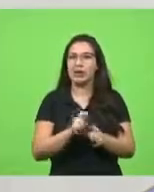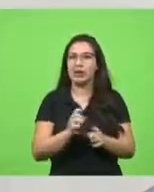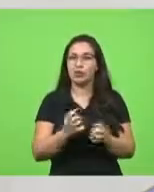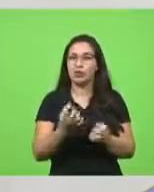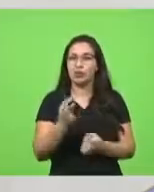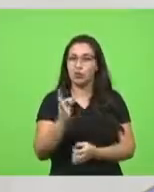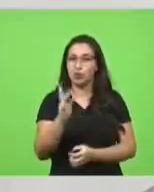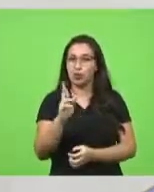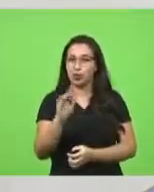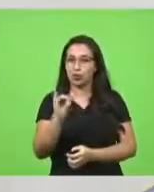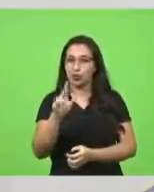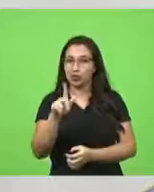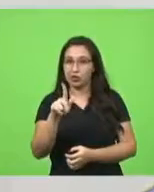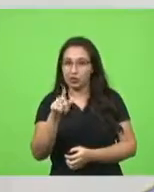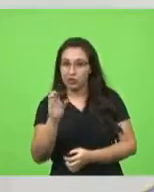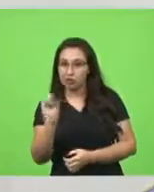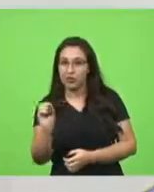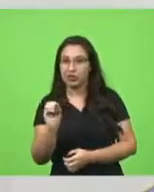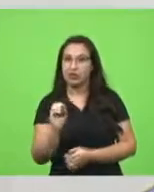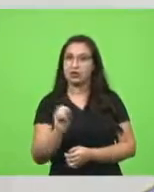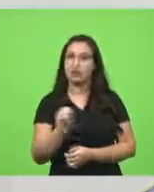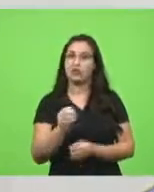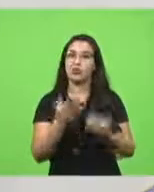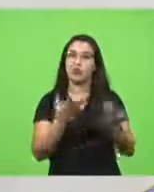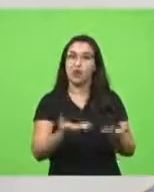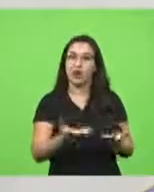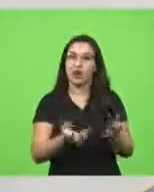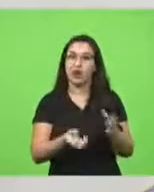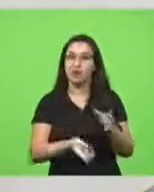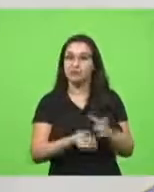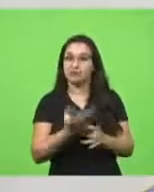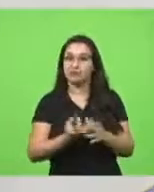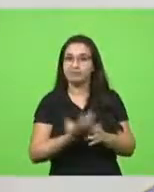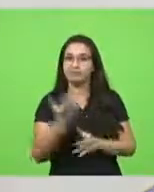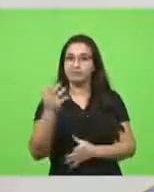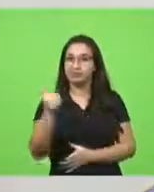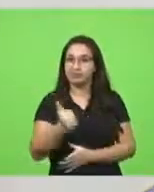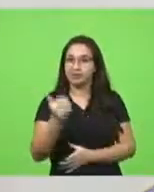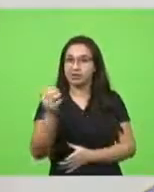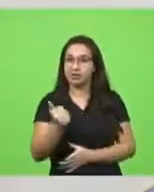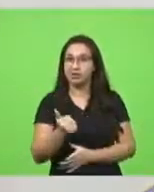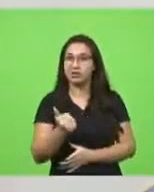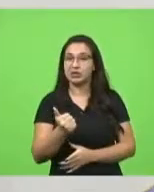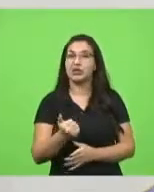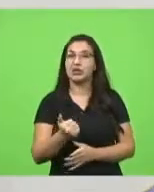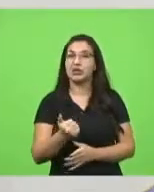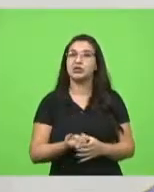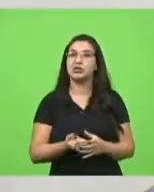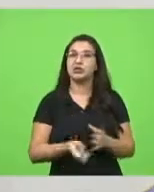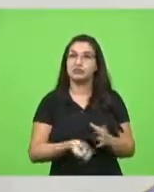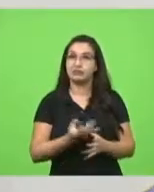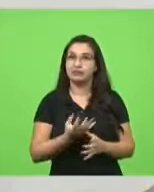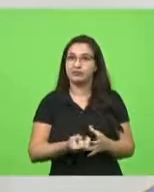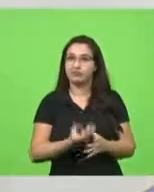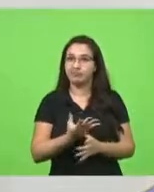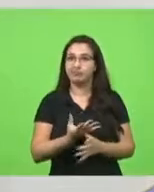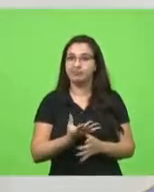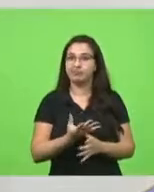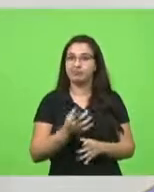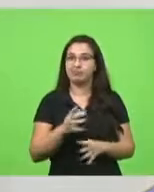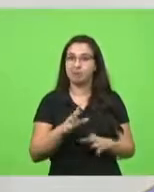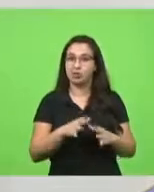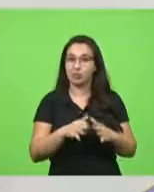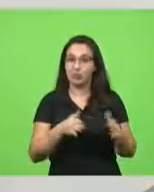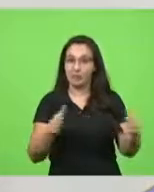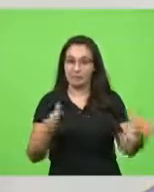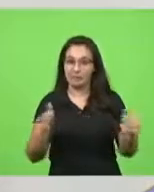uma excelente alternativa para o produtor de leite produzir silagem durante o inverno, liberar a área durante o verão para que ele plante